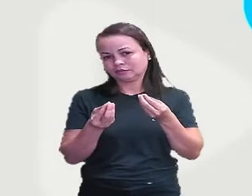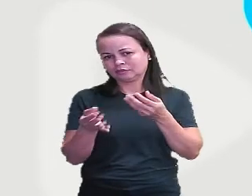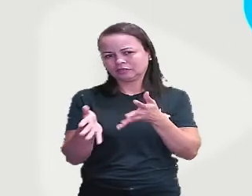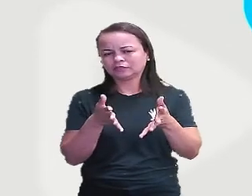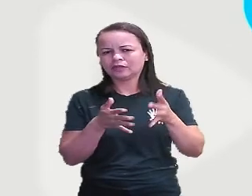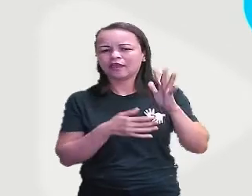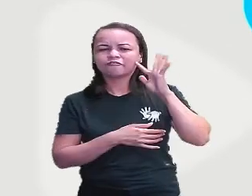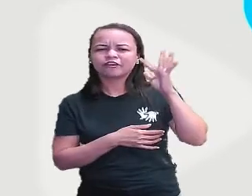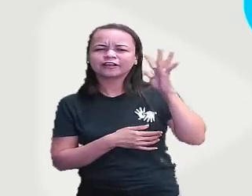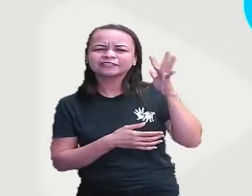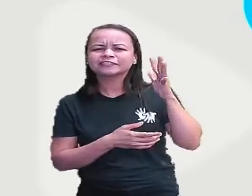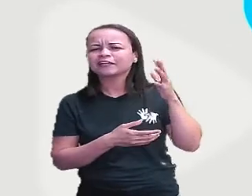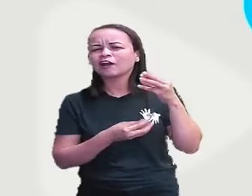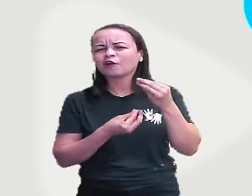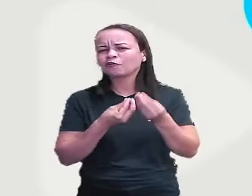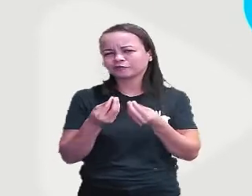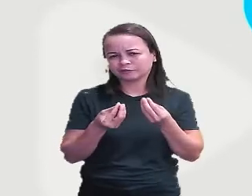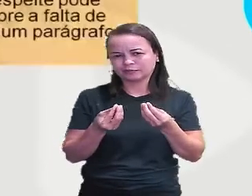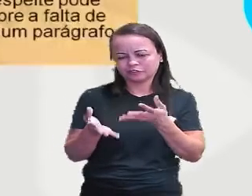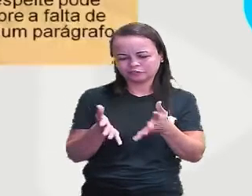que reflexão.